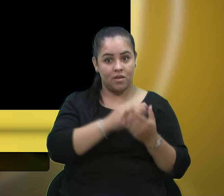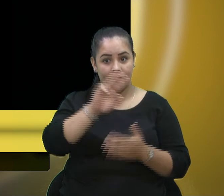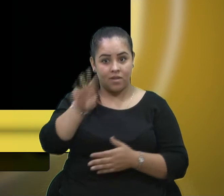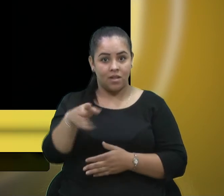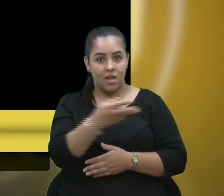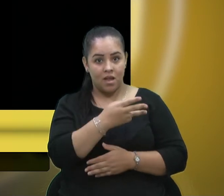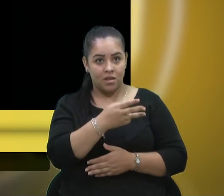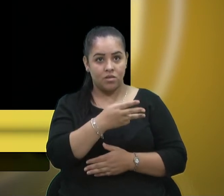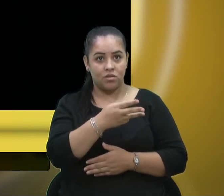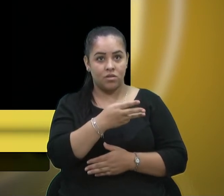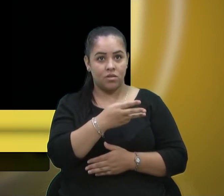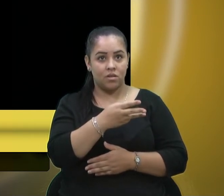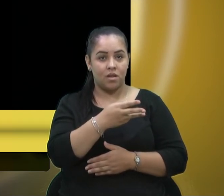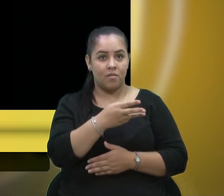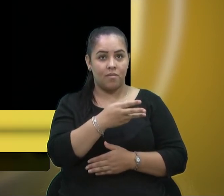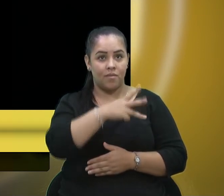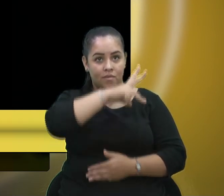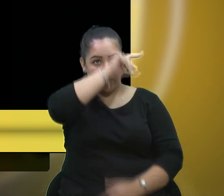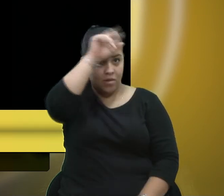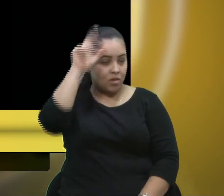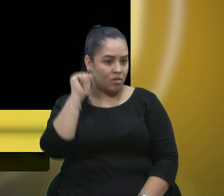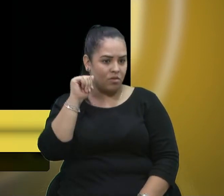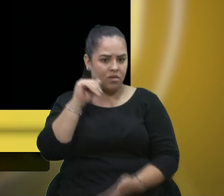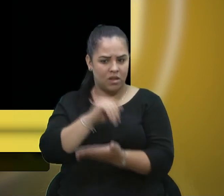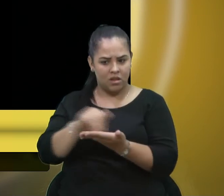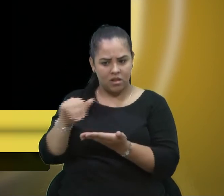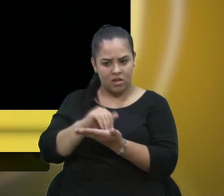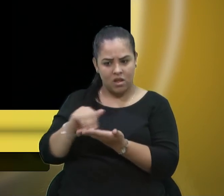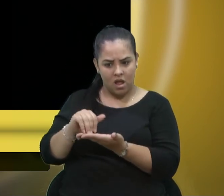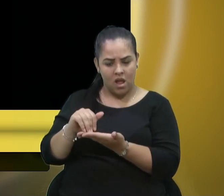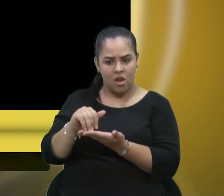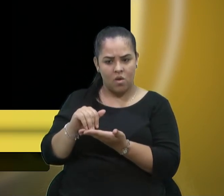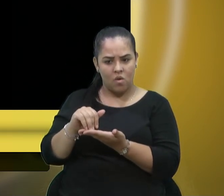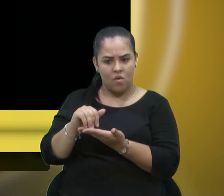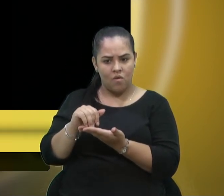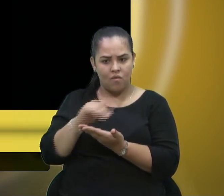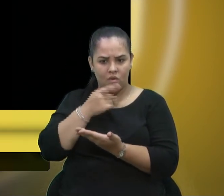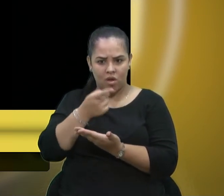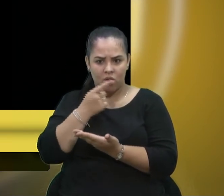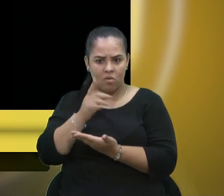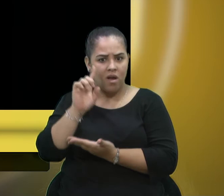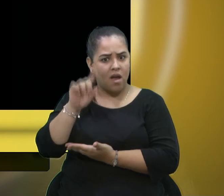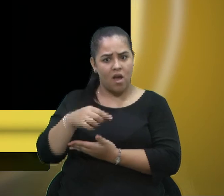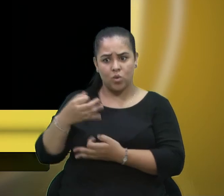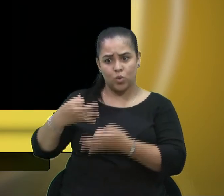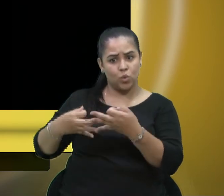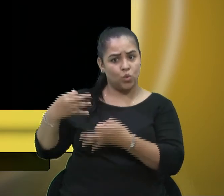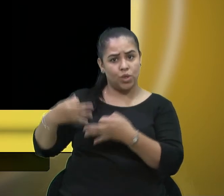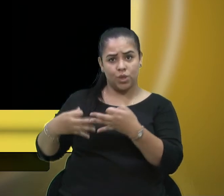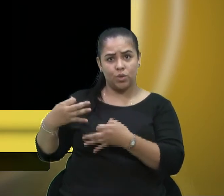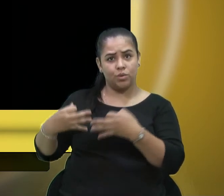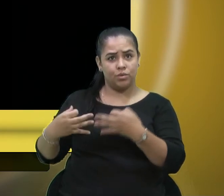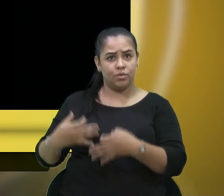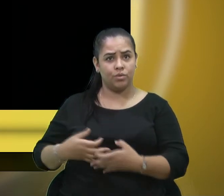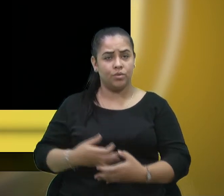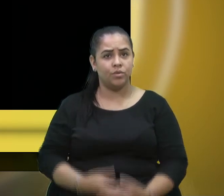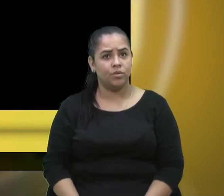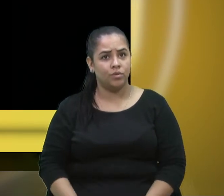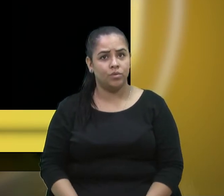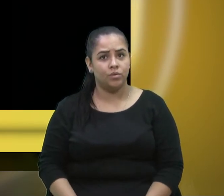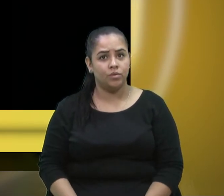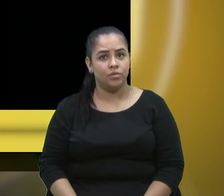falei com o secretário do Trânsito, ele me disse: olha, isso é uma questão jurídica. Bom, é uma questão jurídica,